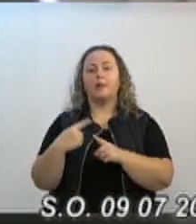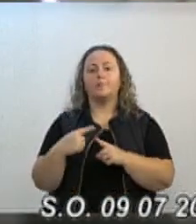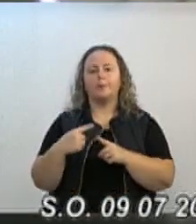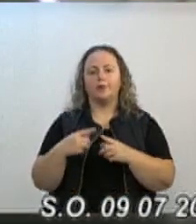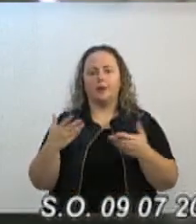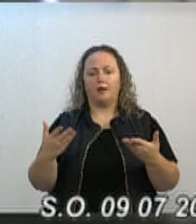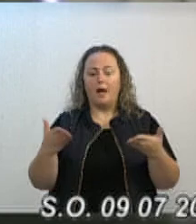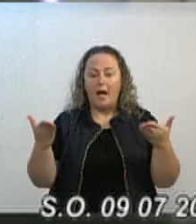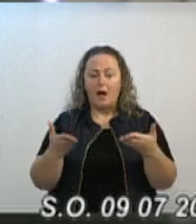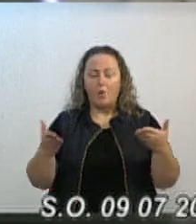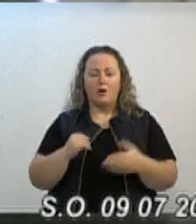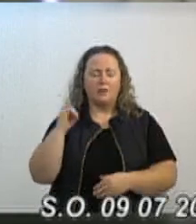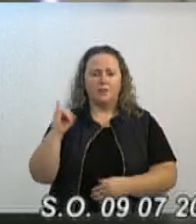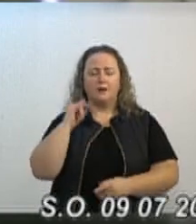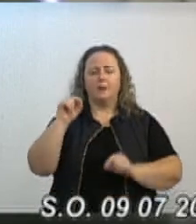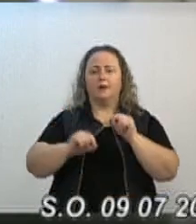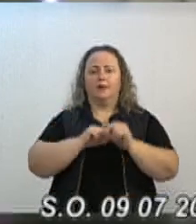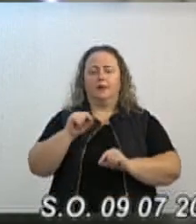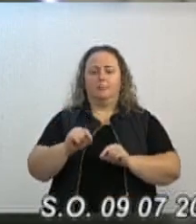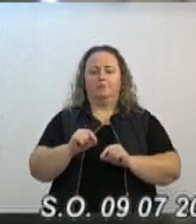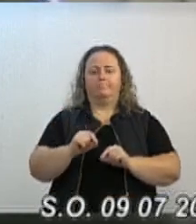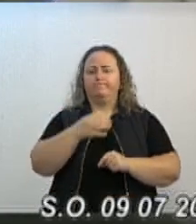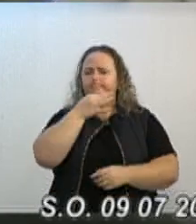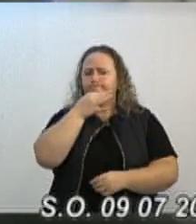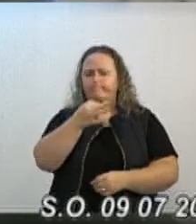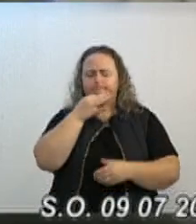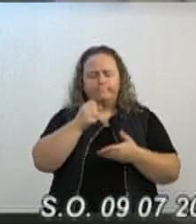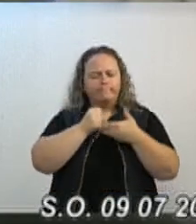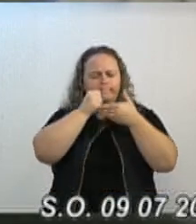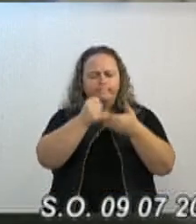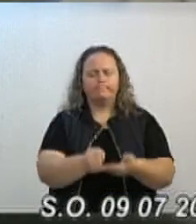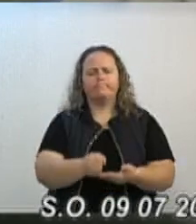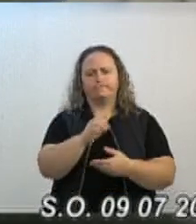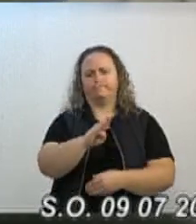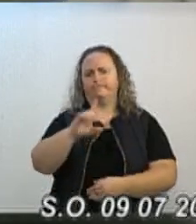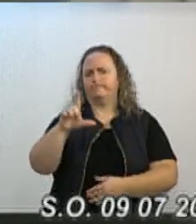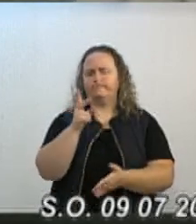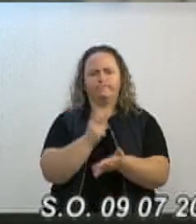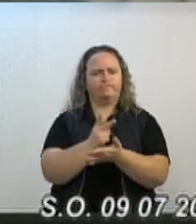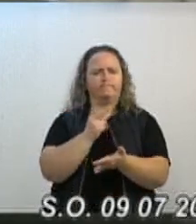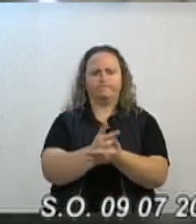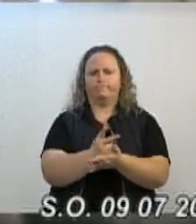que for, a gente tem que ter uma posição, e eu tenho uma posição, e a minha posição é a cidade de Blumenau, que eu sou apaixonado. Obrigado.